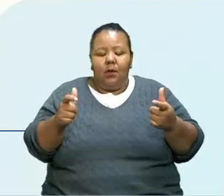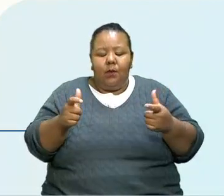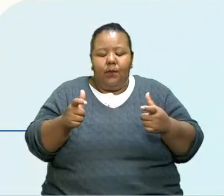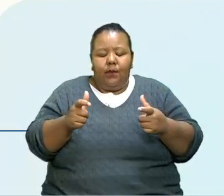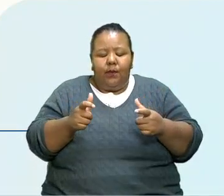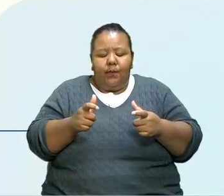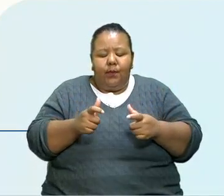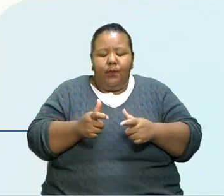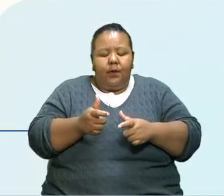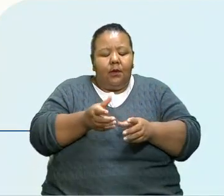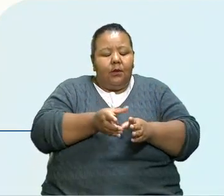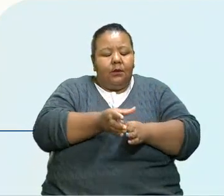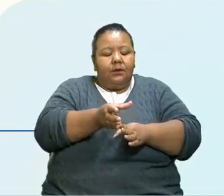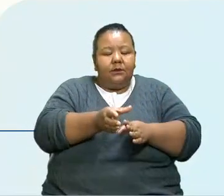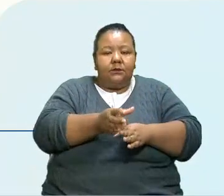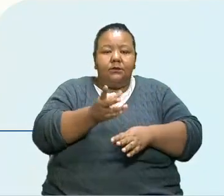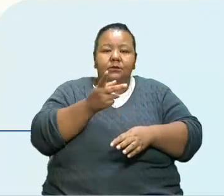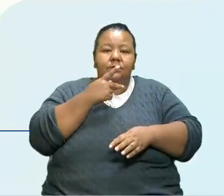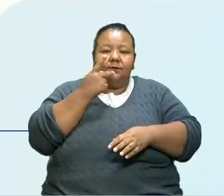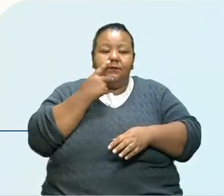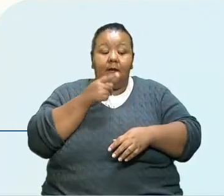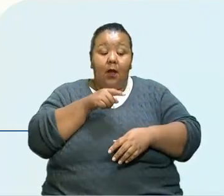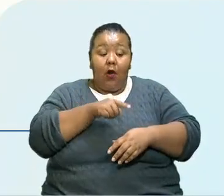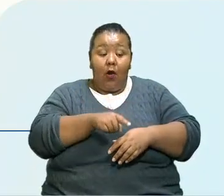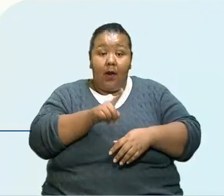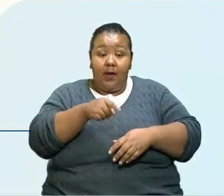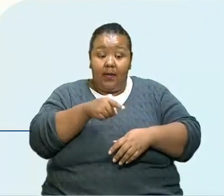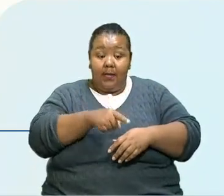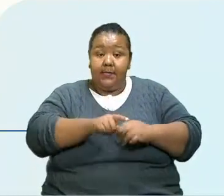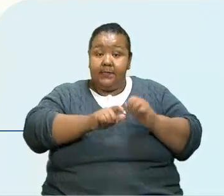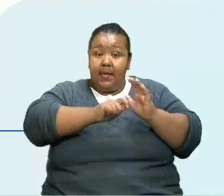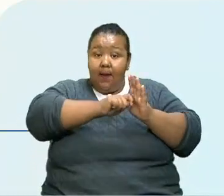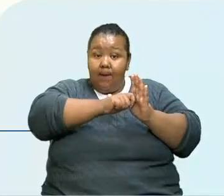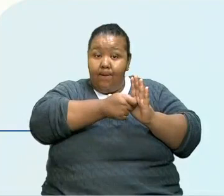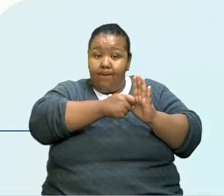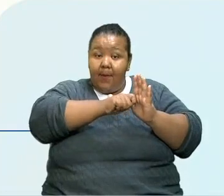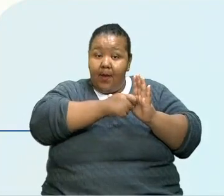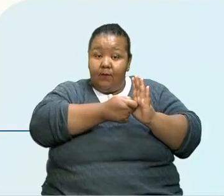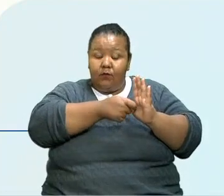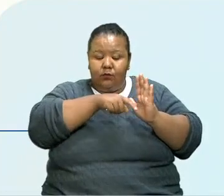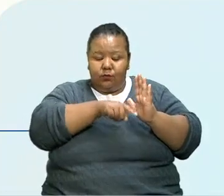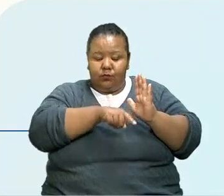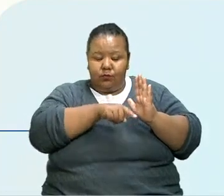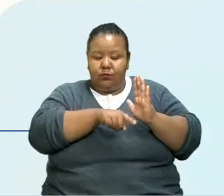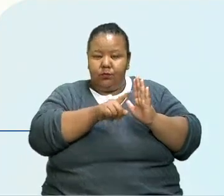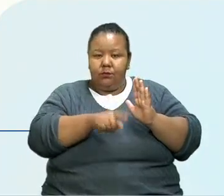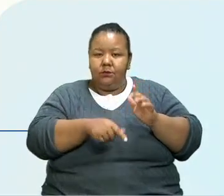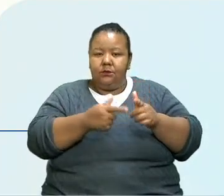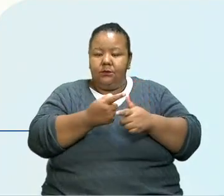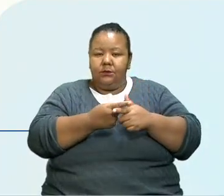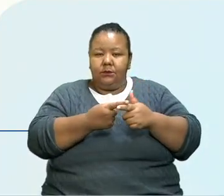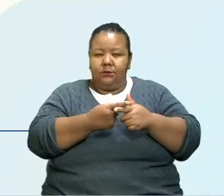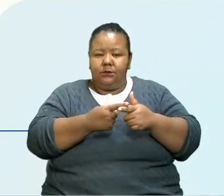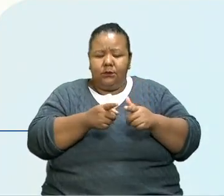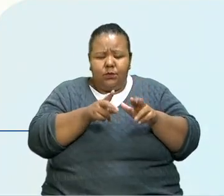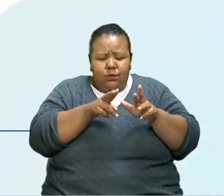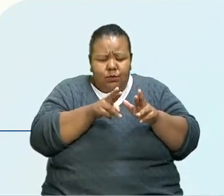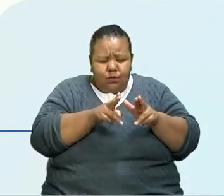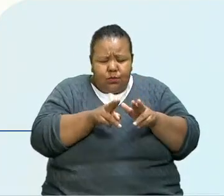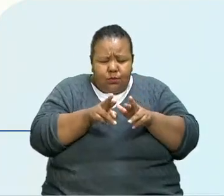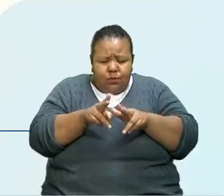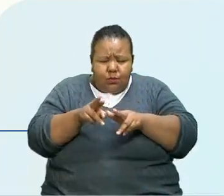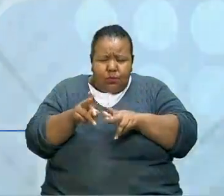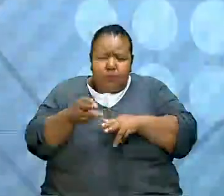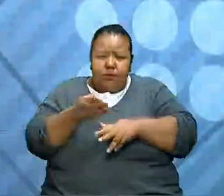aquela orientação de você falar assim, olha, esse parafuso tem que ser dividido exatamente